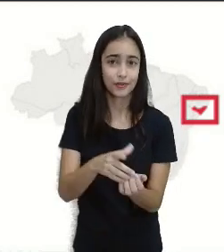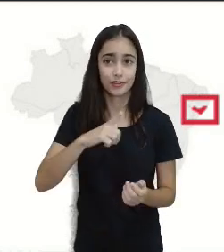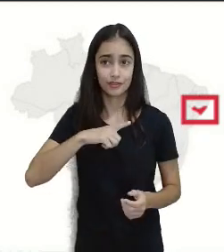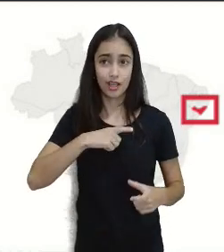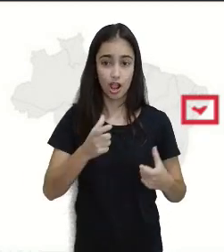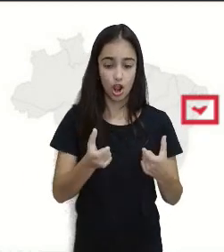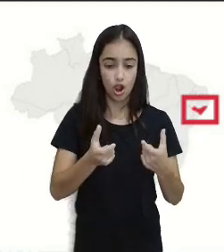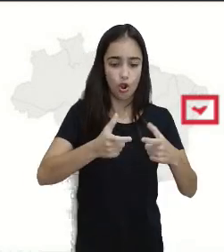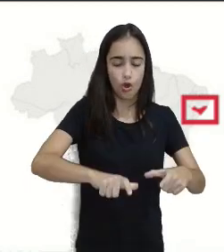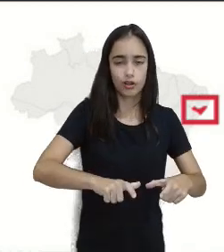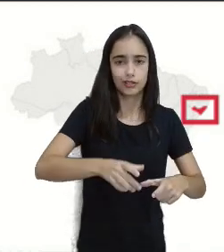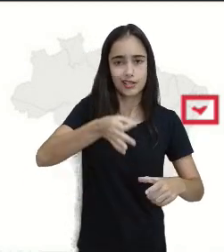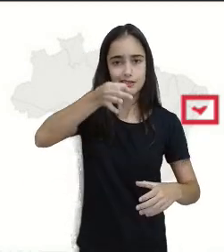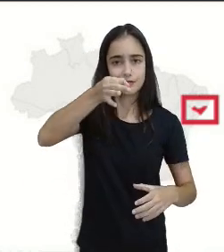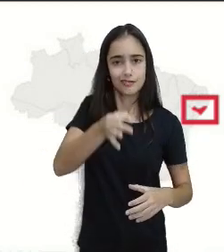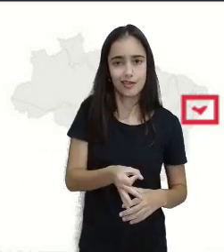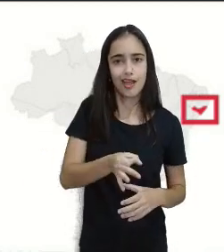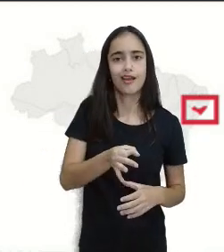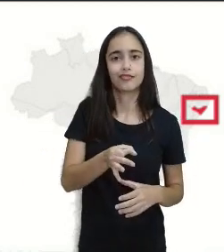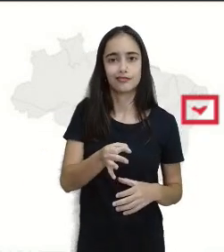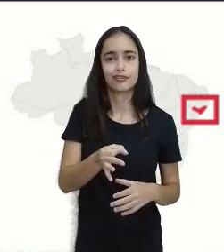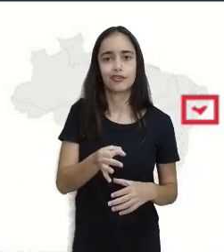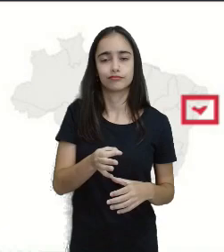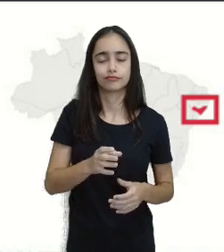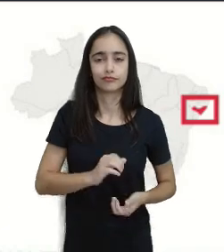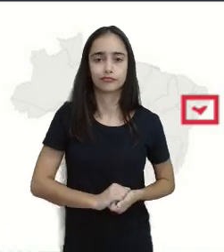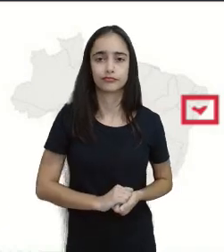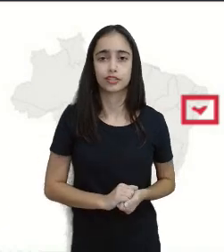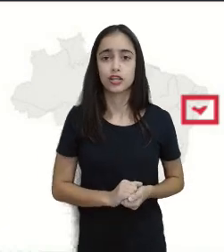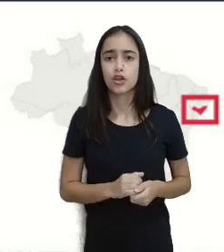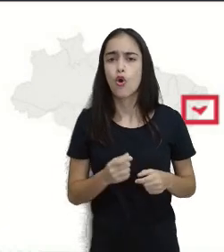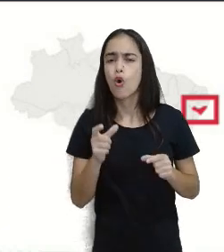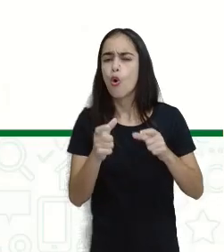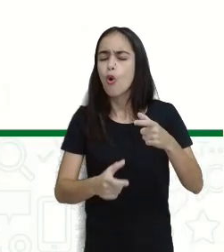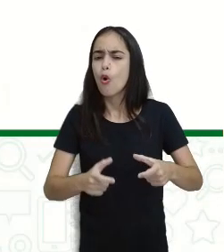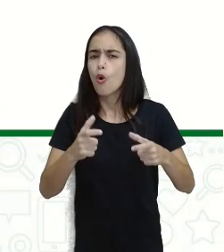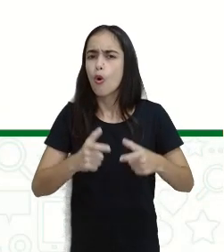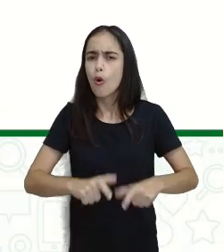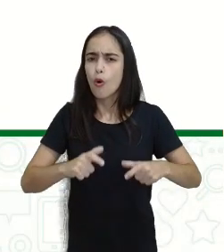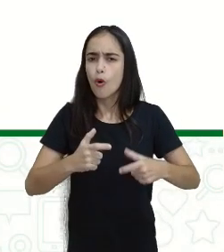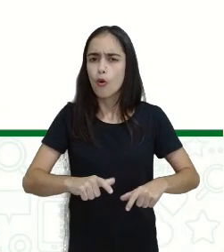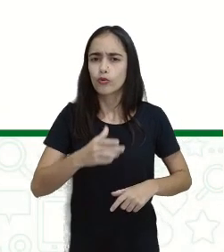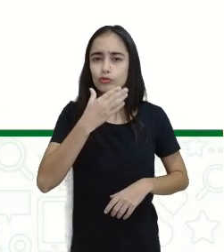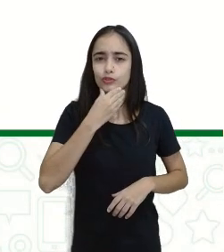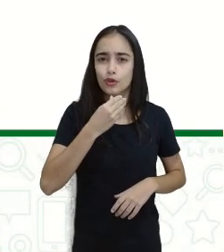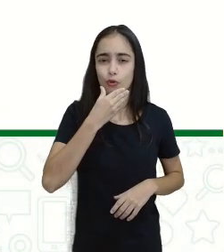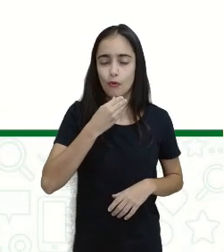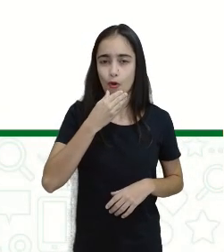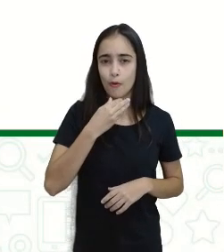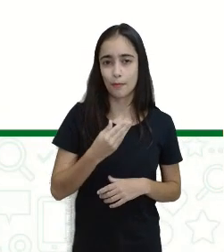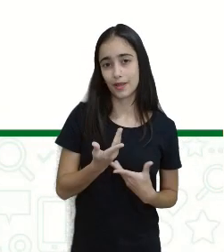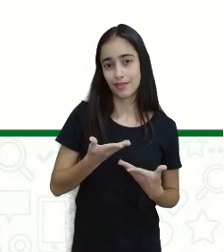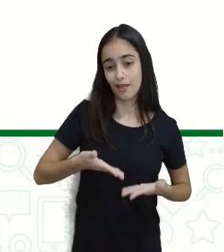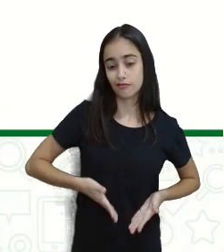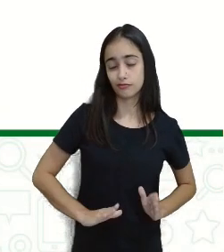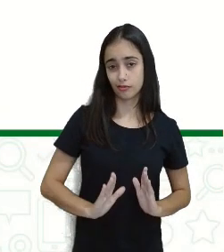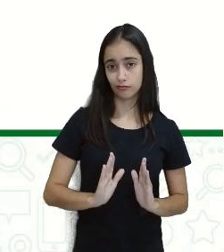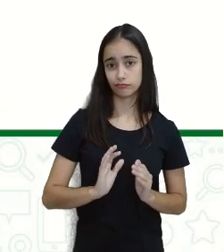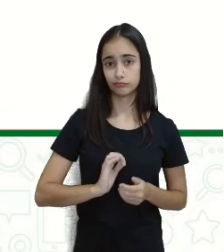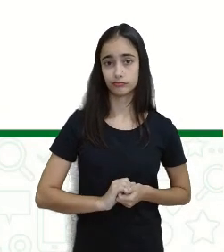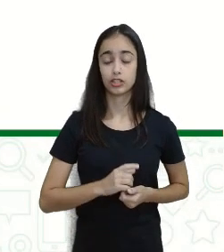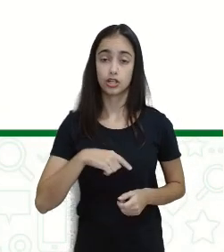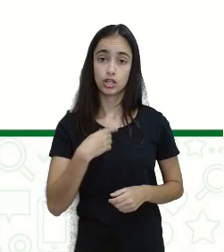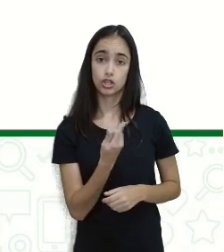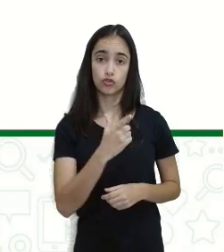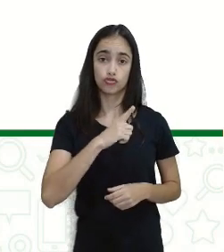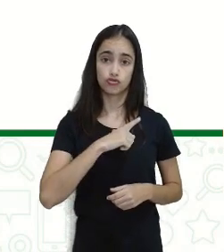do município de União dos Palmares, onde ficava aí o quilombo de Palmares. E aqui a gente tem um